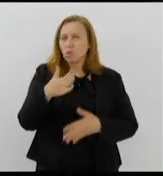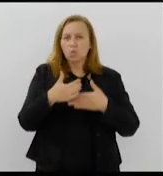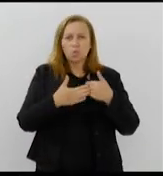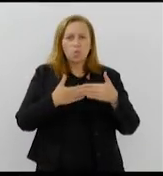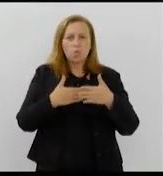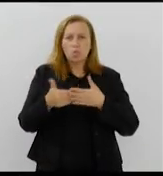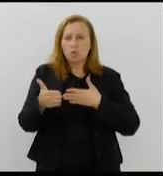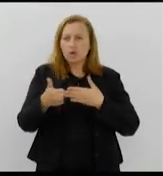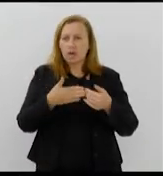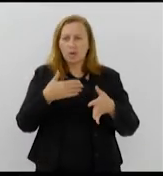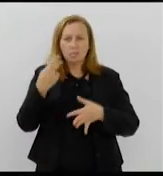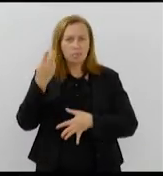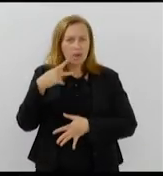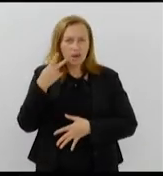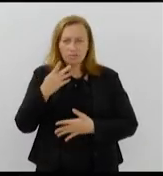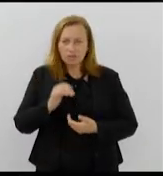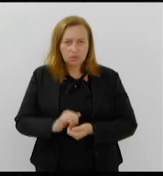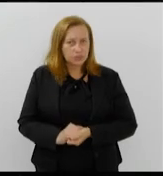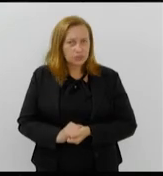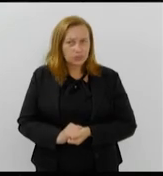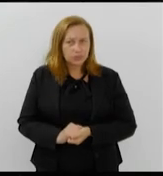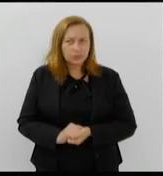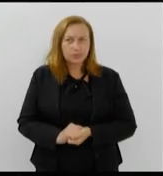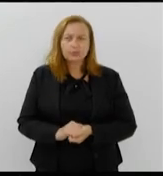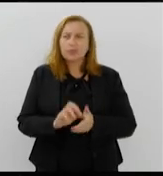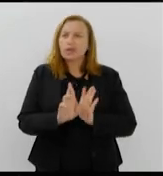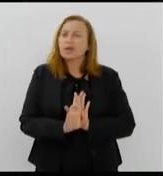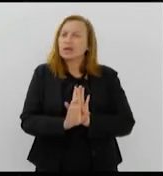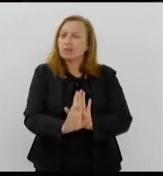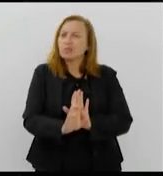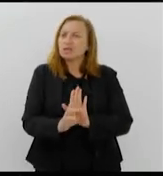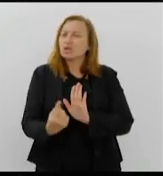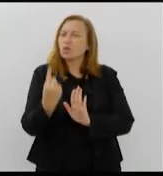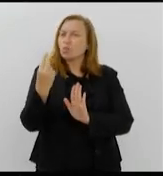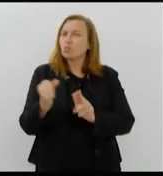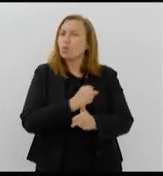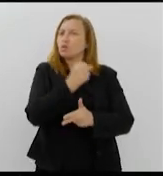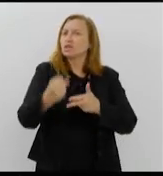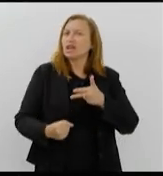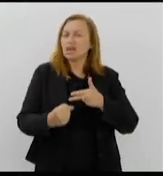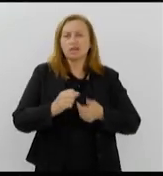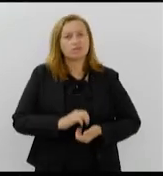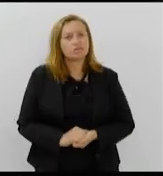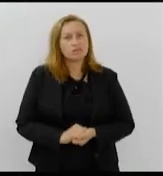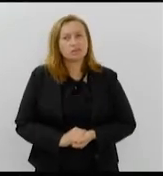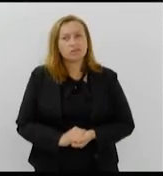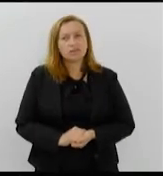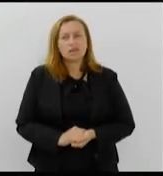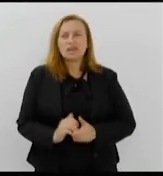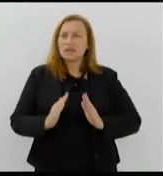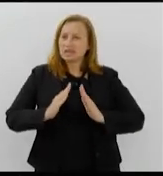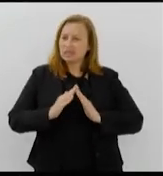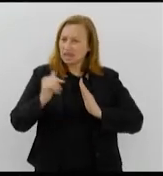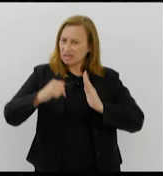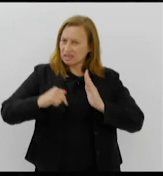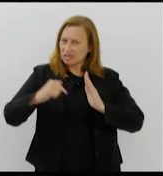qualquer parlamento, ele representa um poder. E esta casa